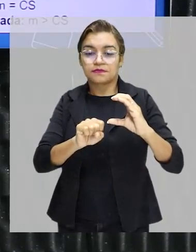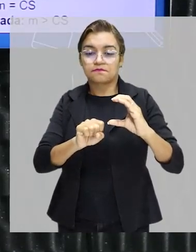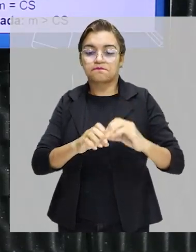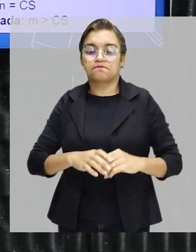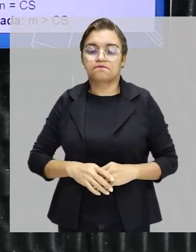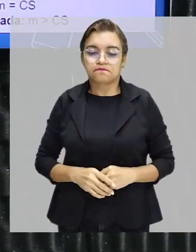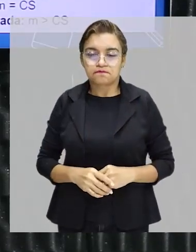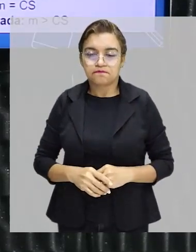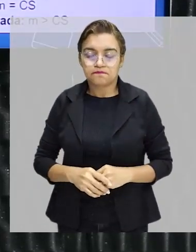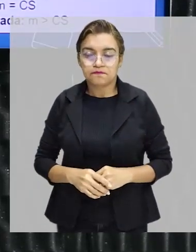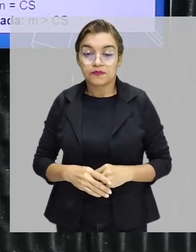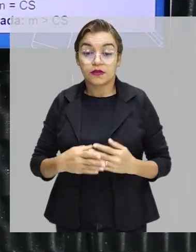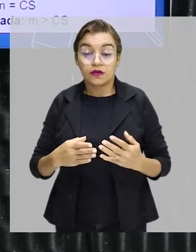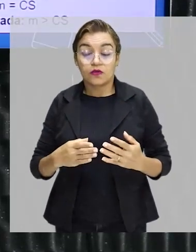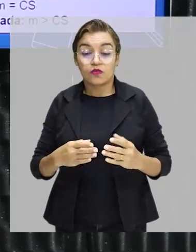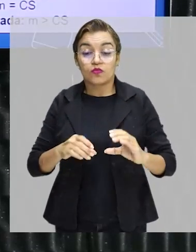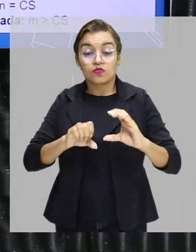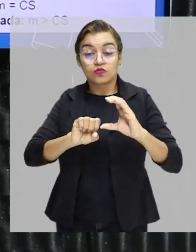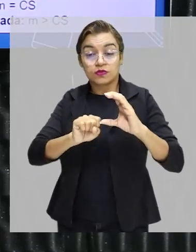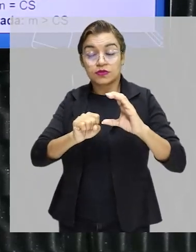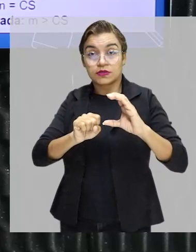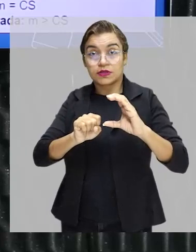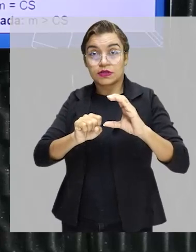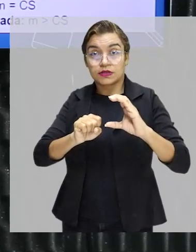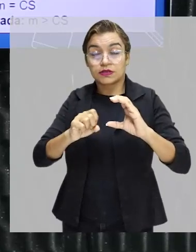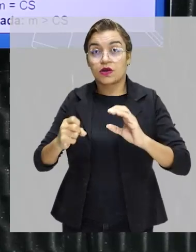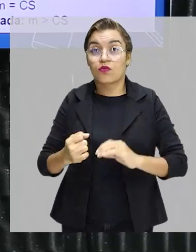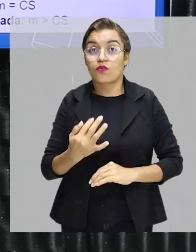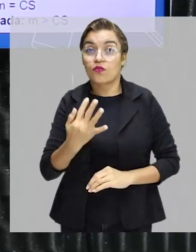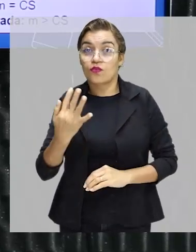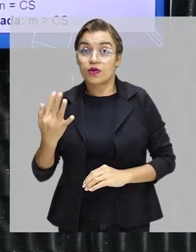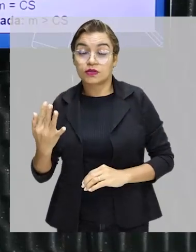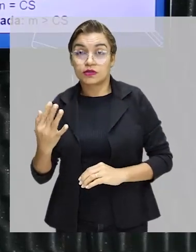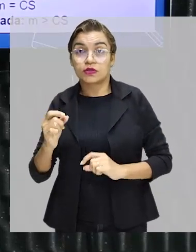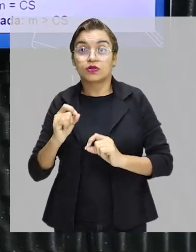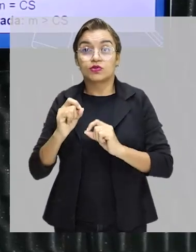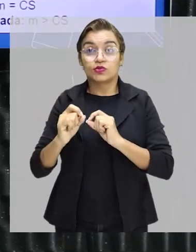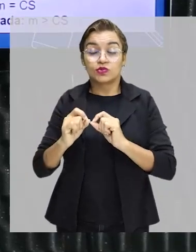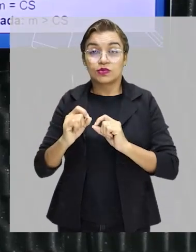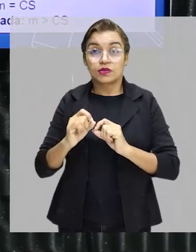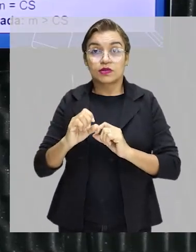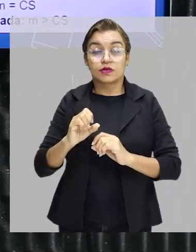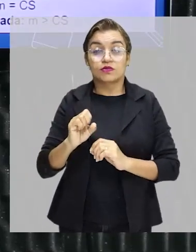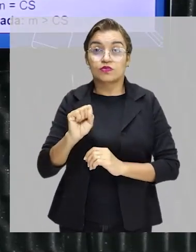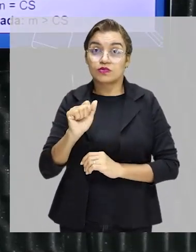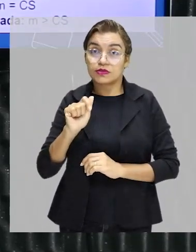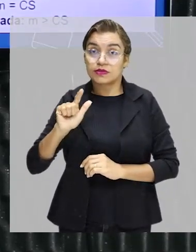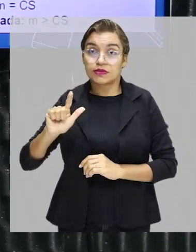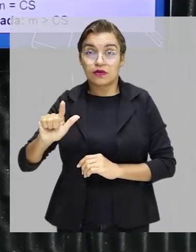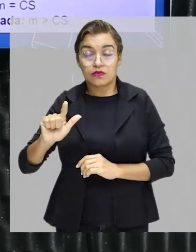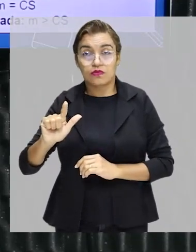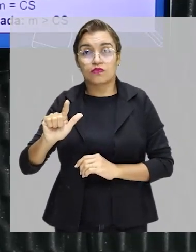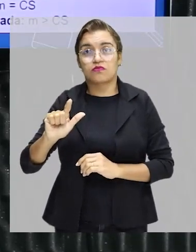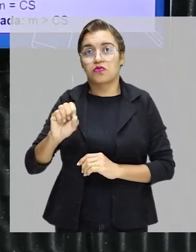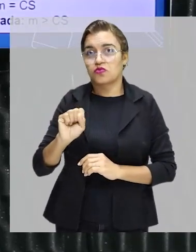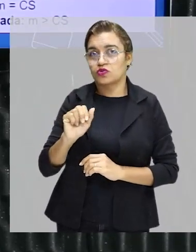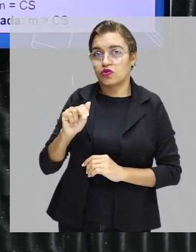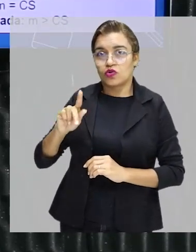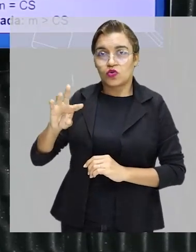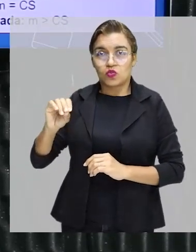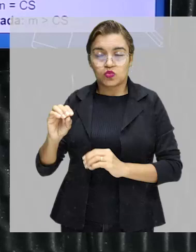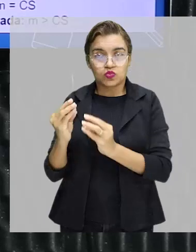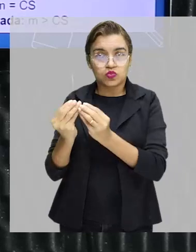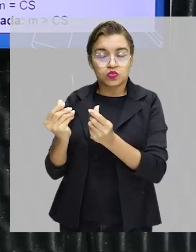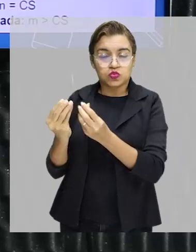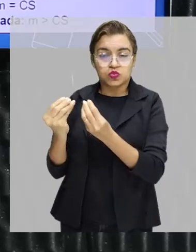CS. O coeficiente de solubilidade é a quantidade máxima que um soluto, um determinado soluto, consegue se